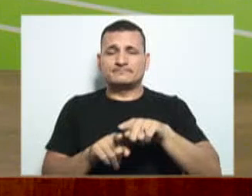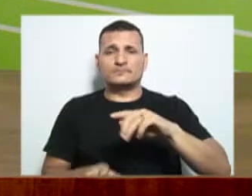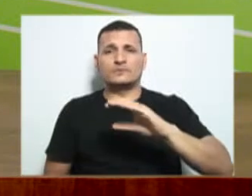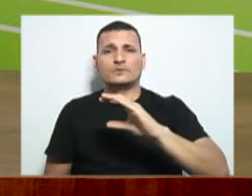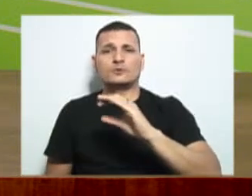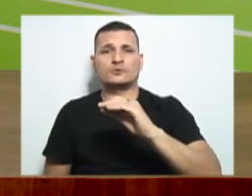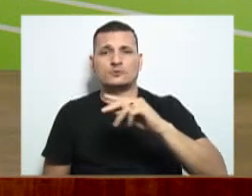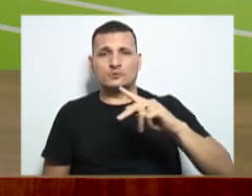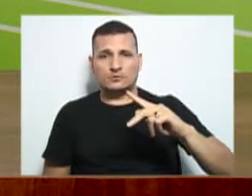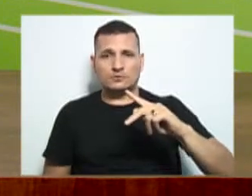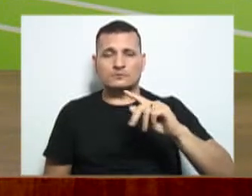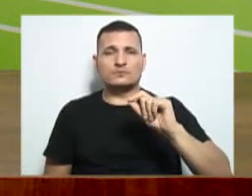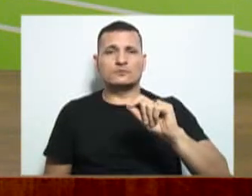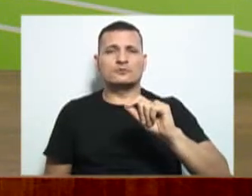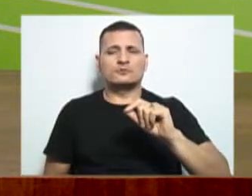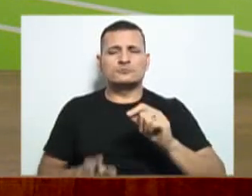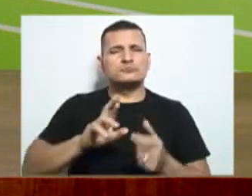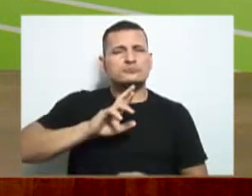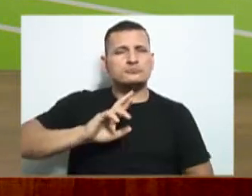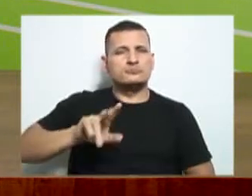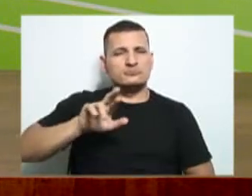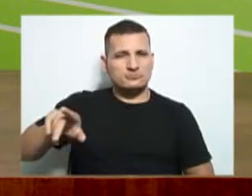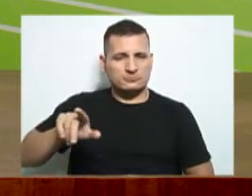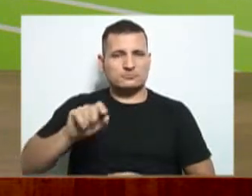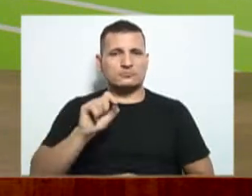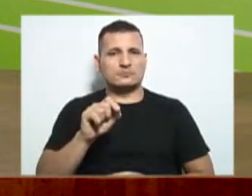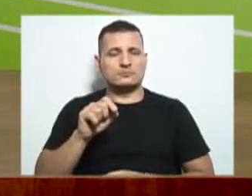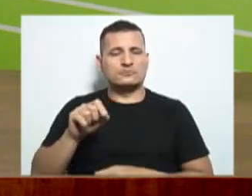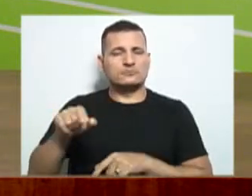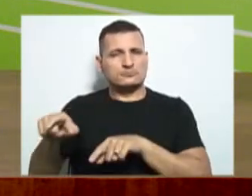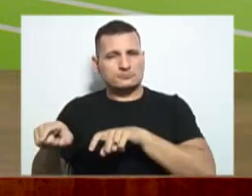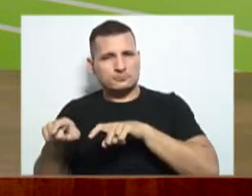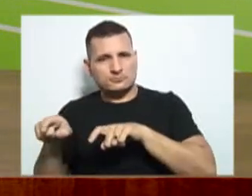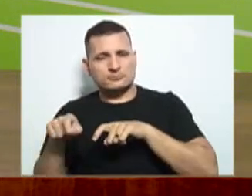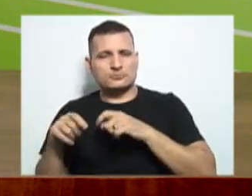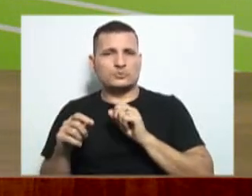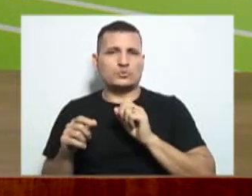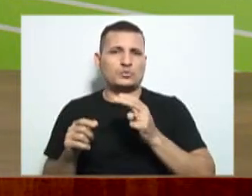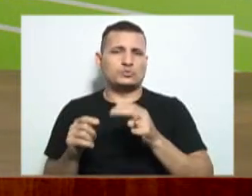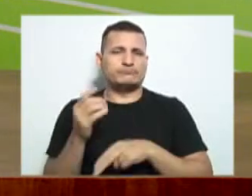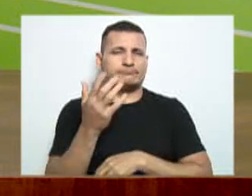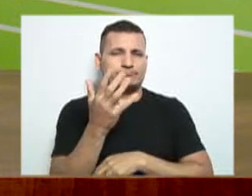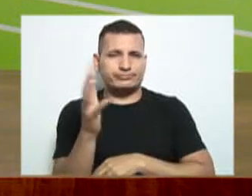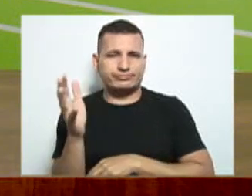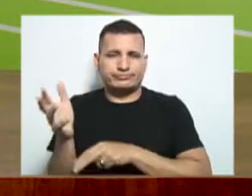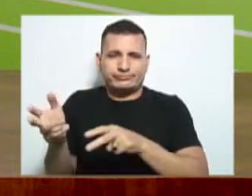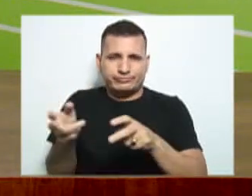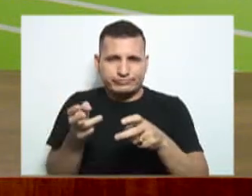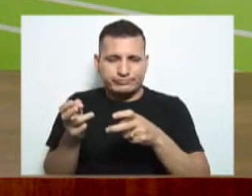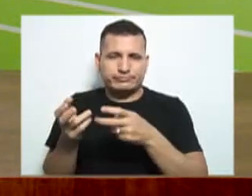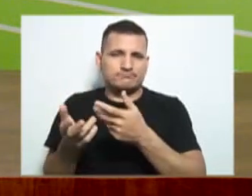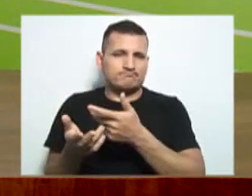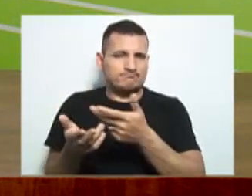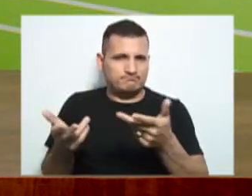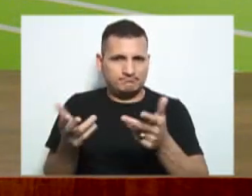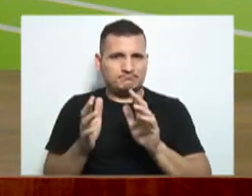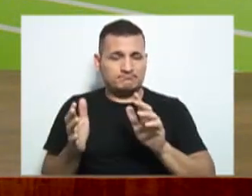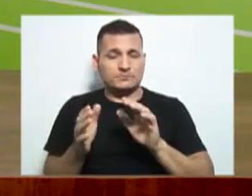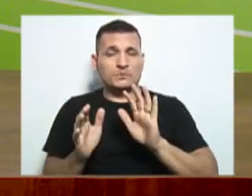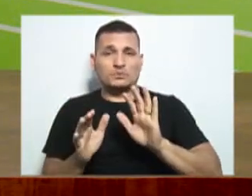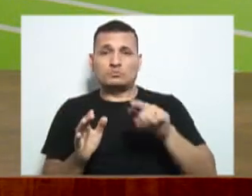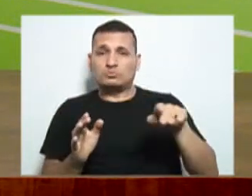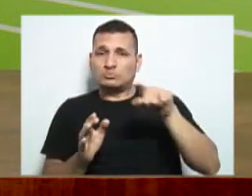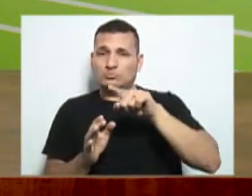cooperativas singulares de produtores agropecuários e extrativistas, que nesse caso vocês